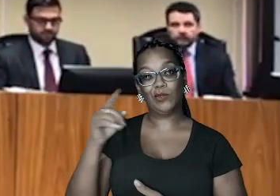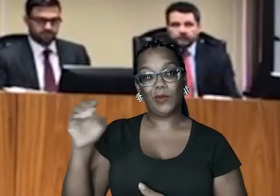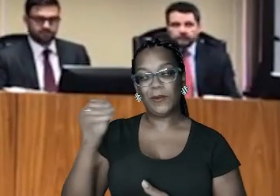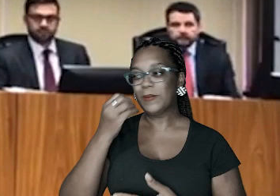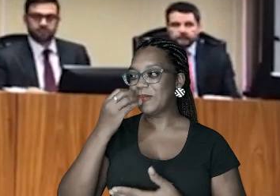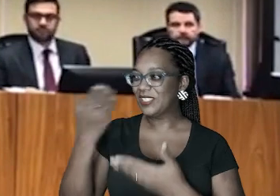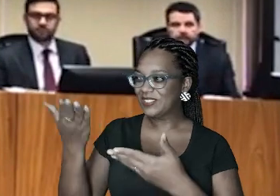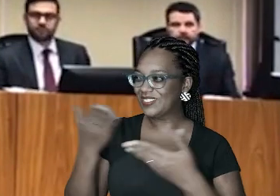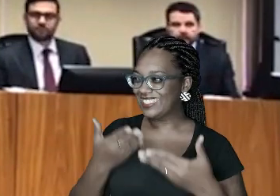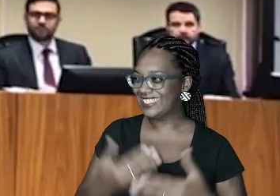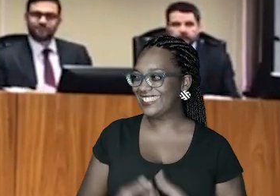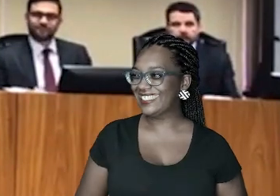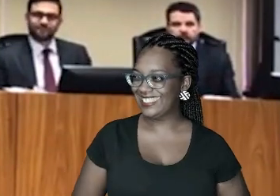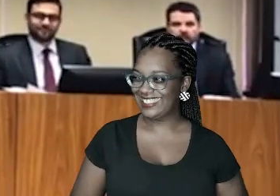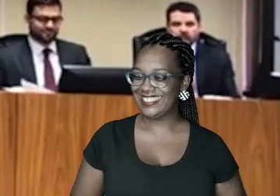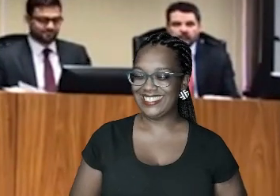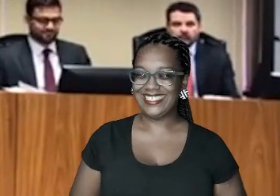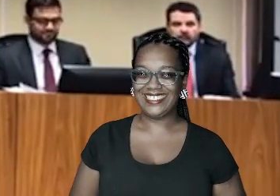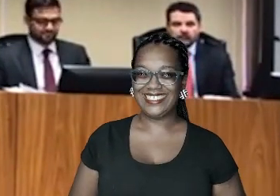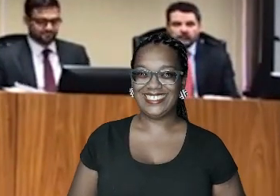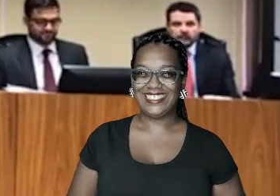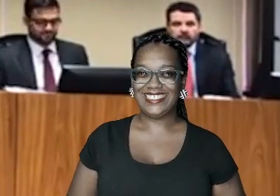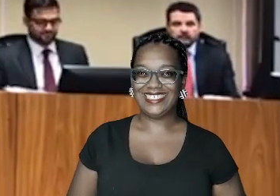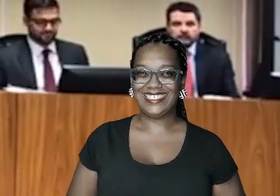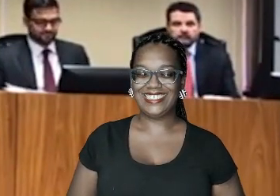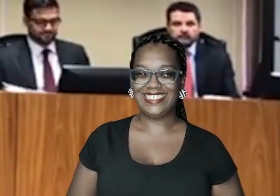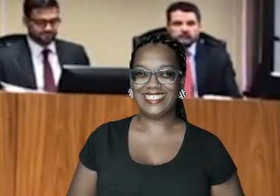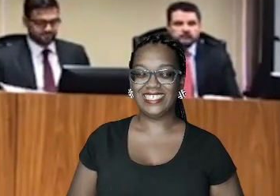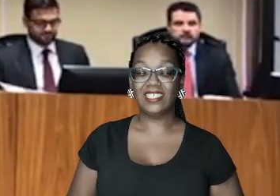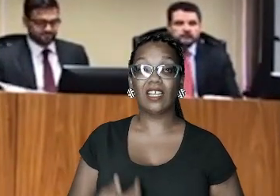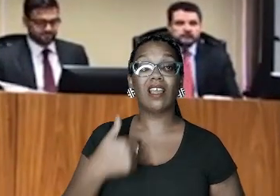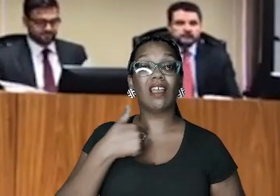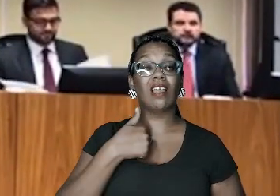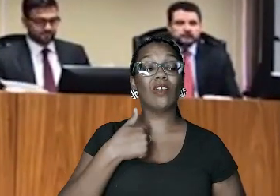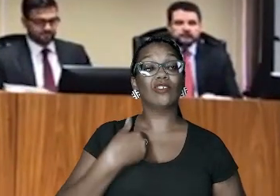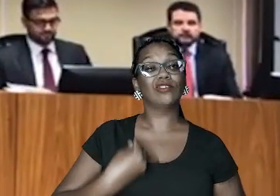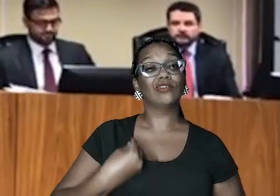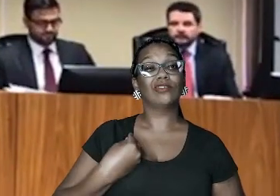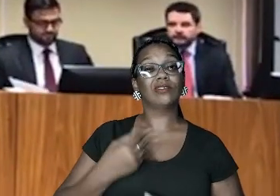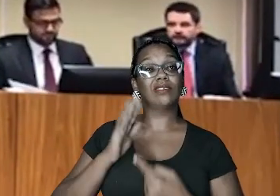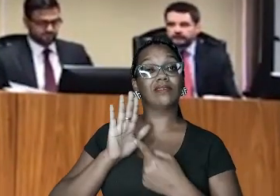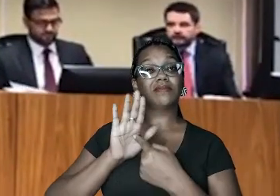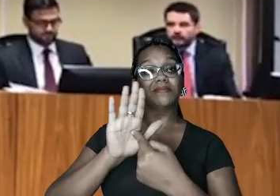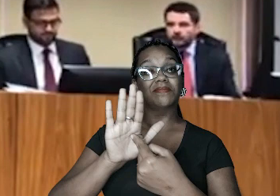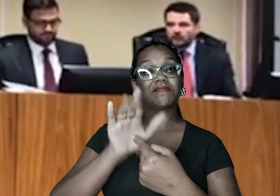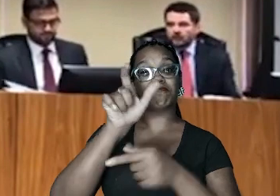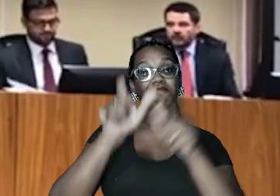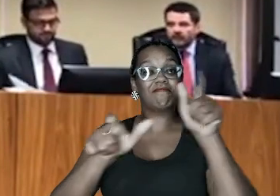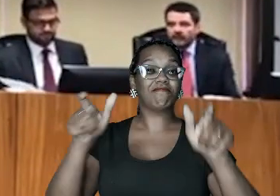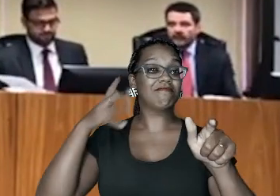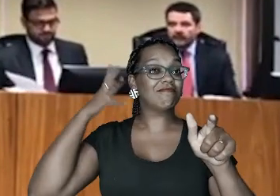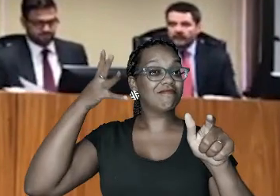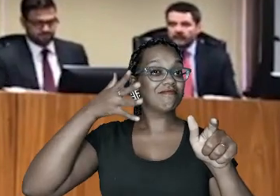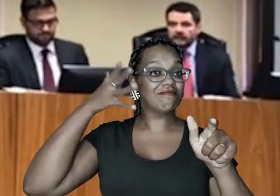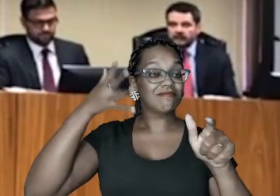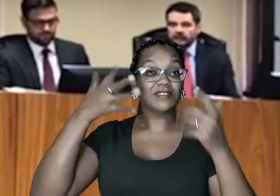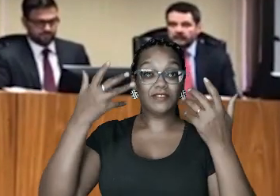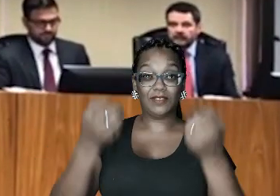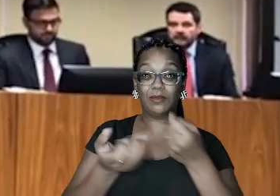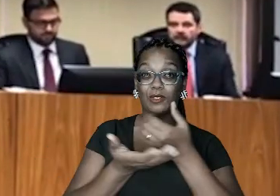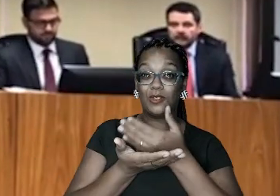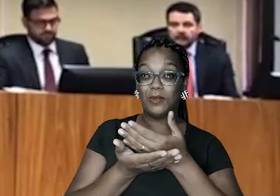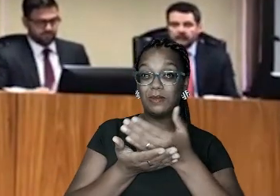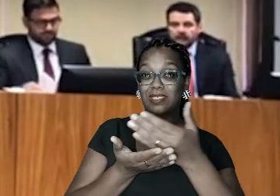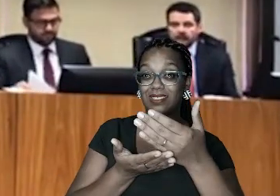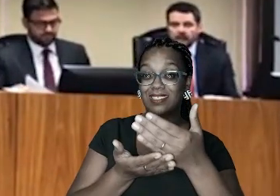cvm Doutor João Acioli seja bem-vindo eu tenho aqui que apresentar os